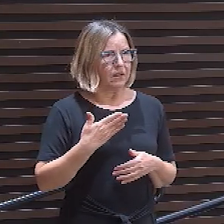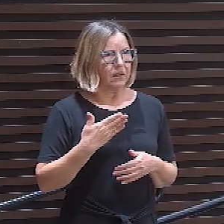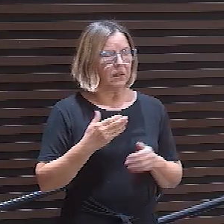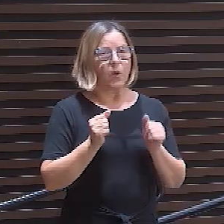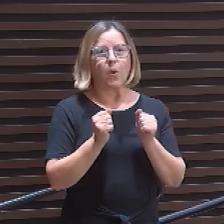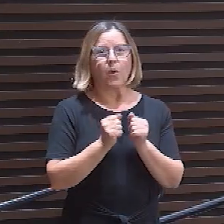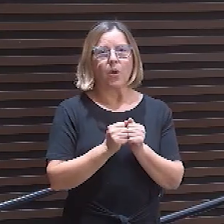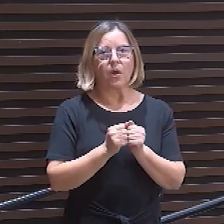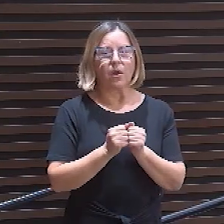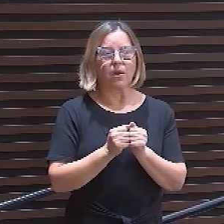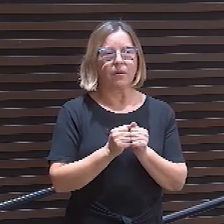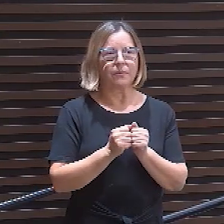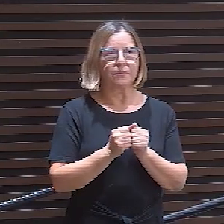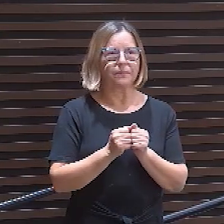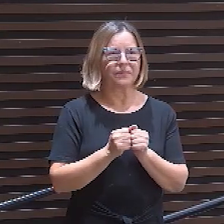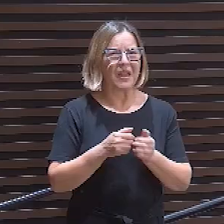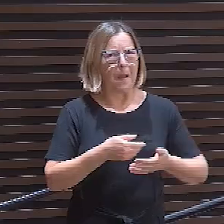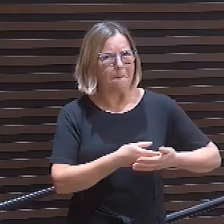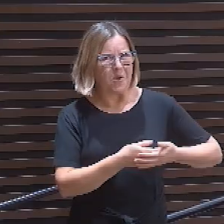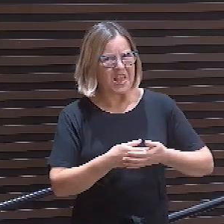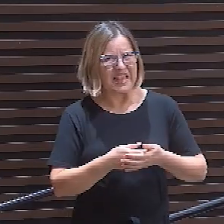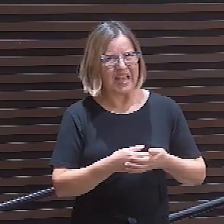bebês reborn.